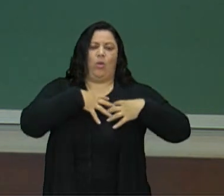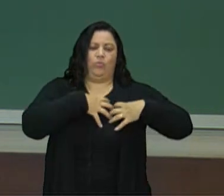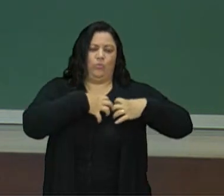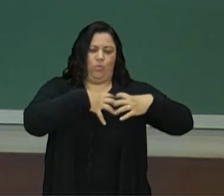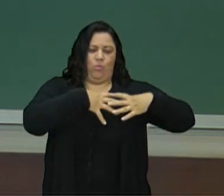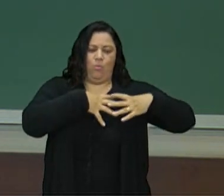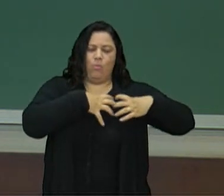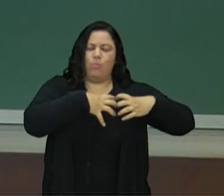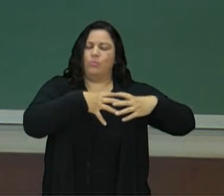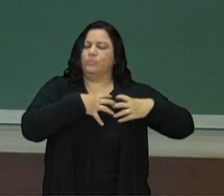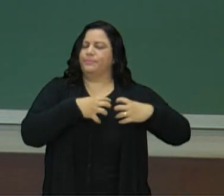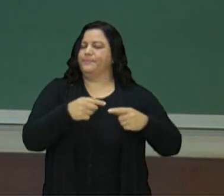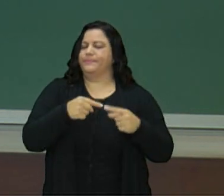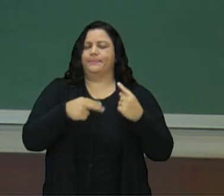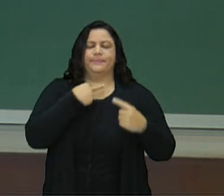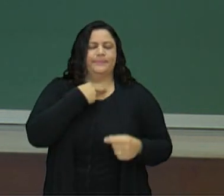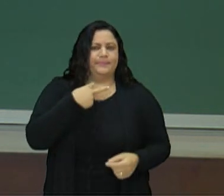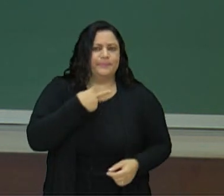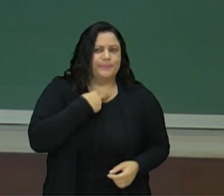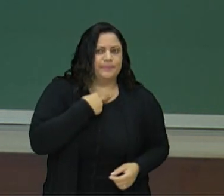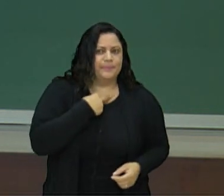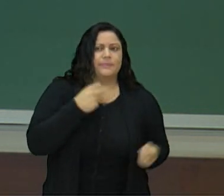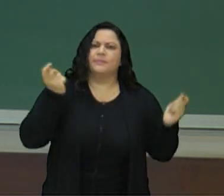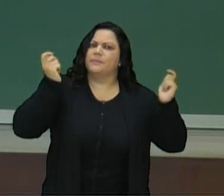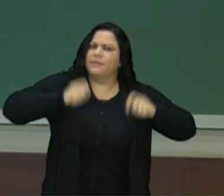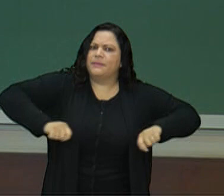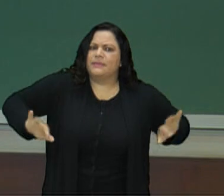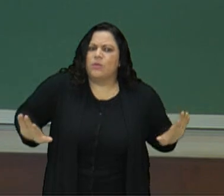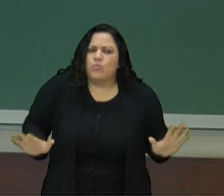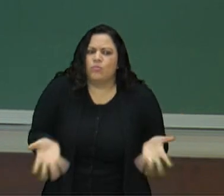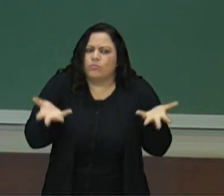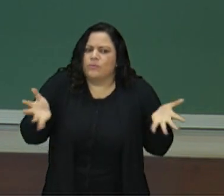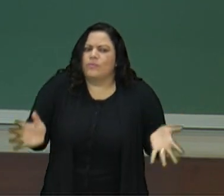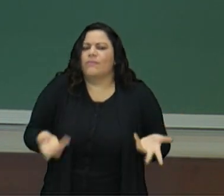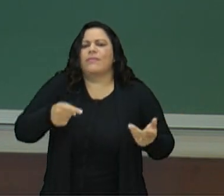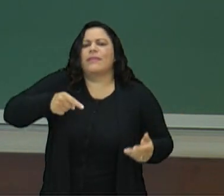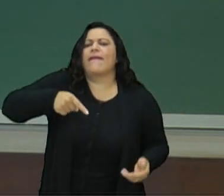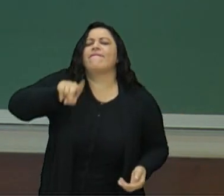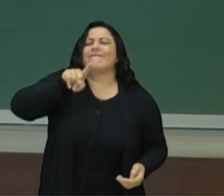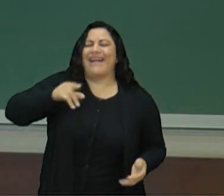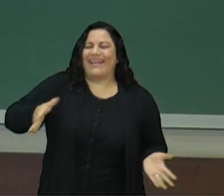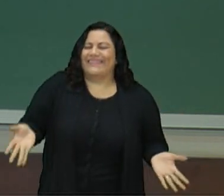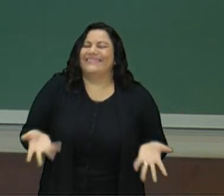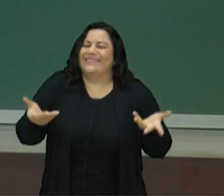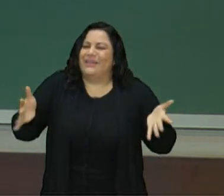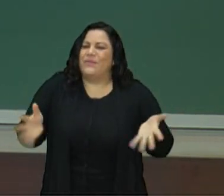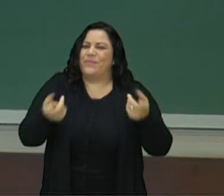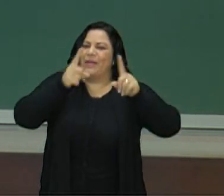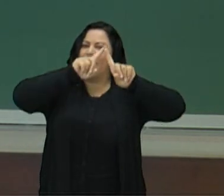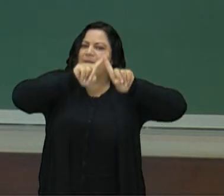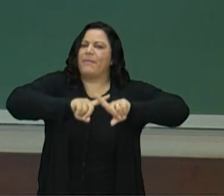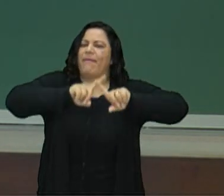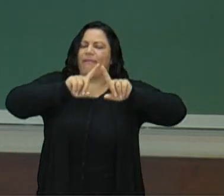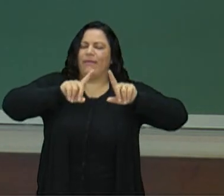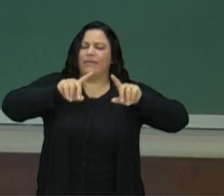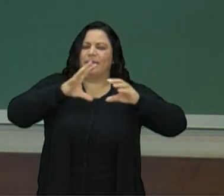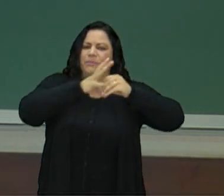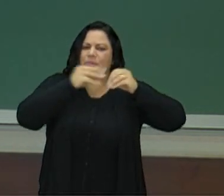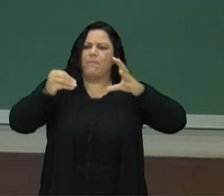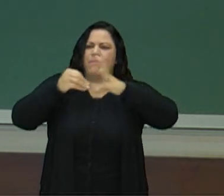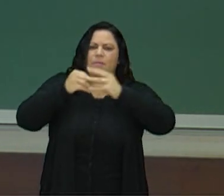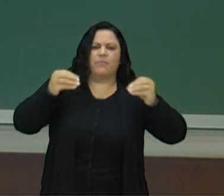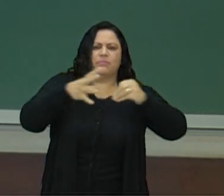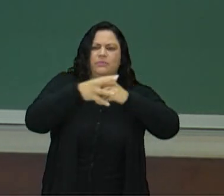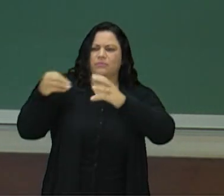estímulo, algo que avise para ela. Vai, multiplica. Eu dei para vocês como exemplo nas aulas que eu falei sobre isso, de você fazendo a sua parte do